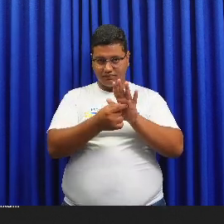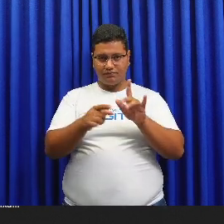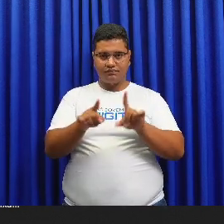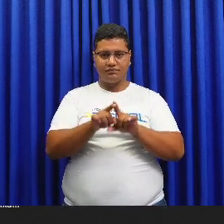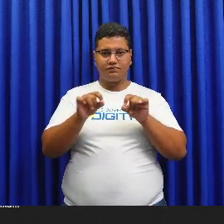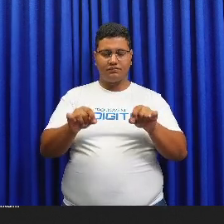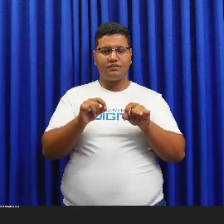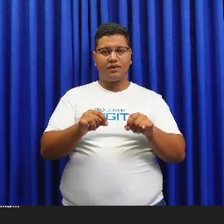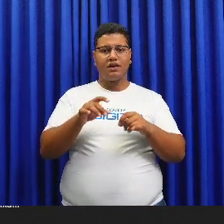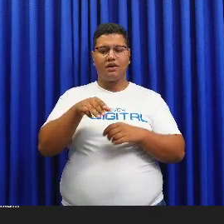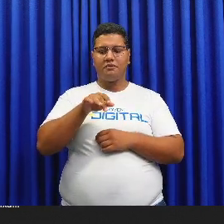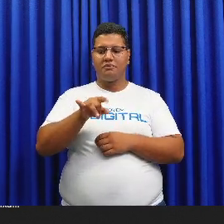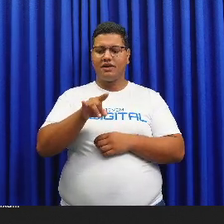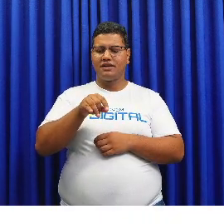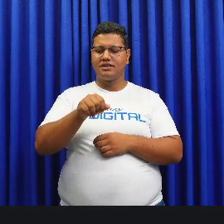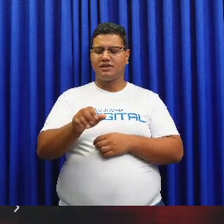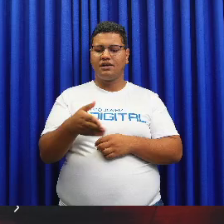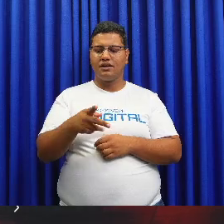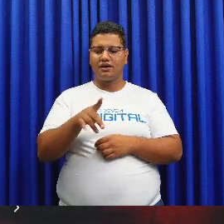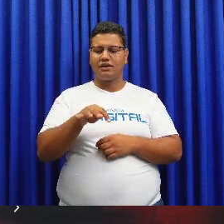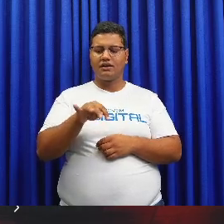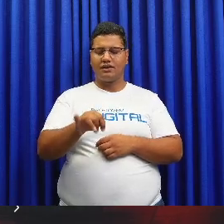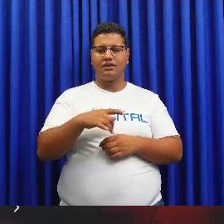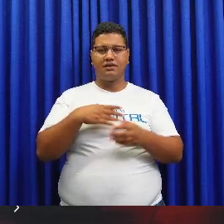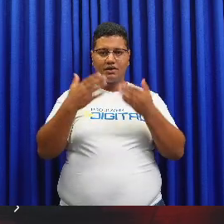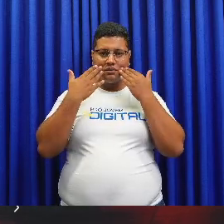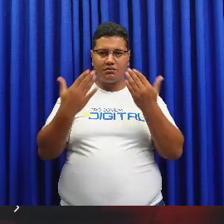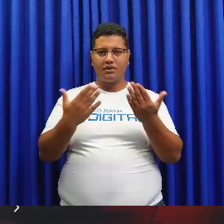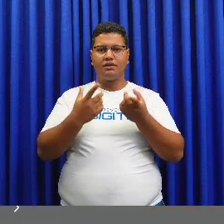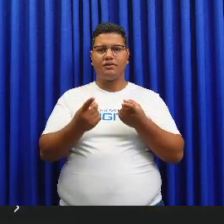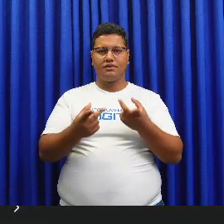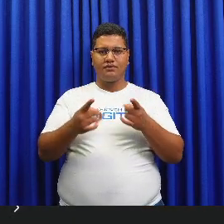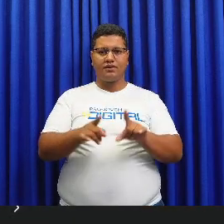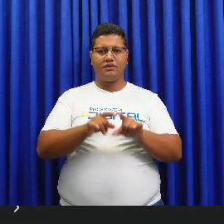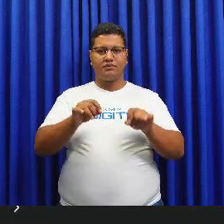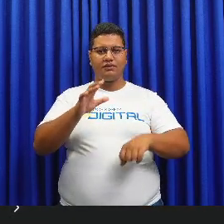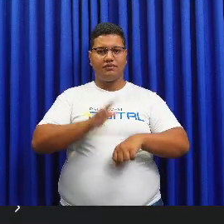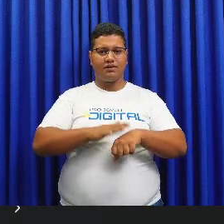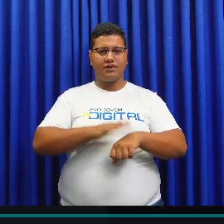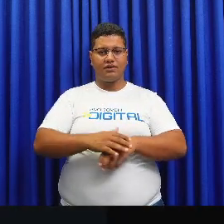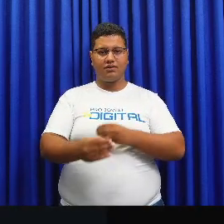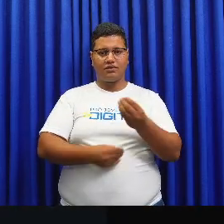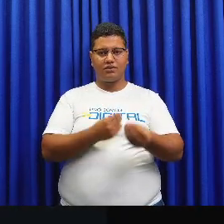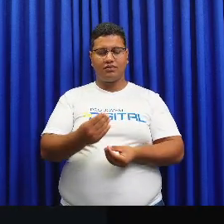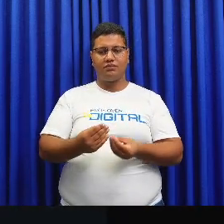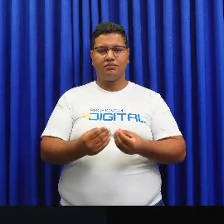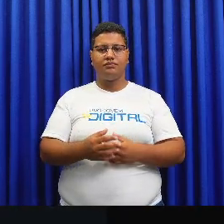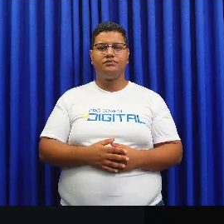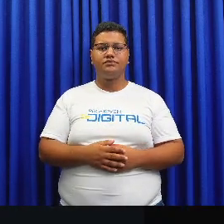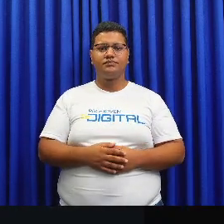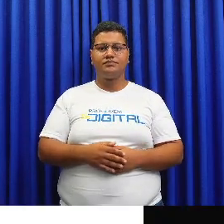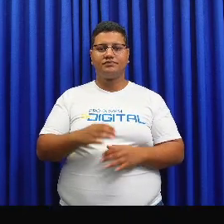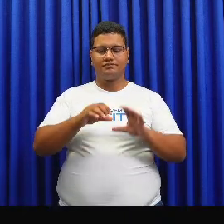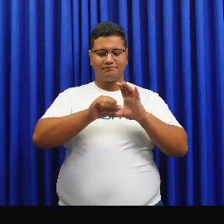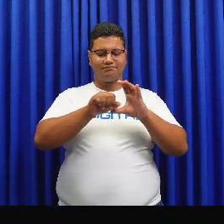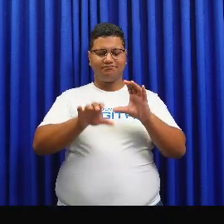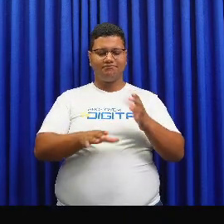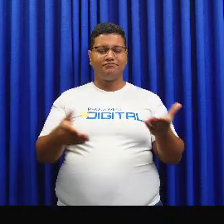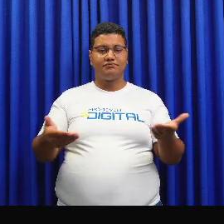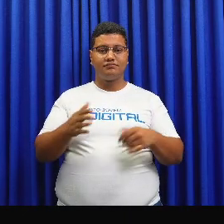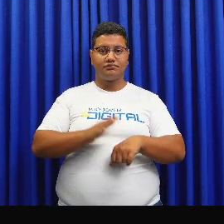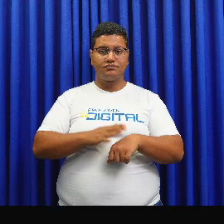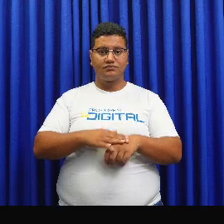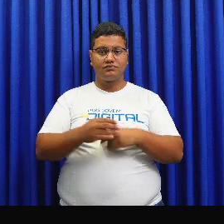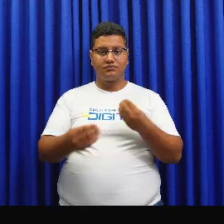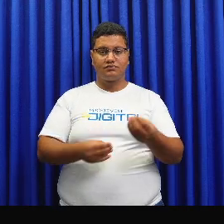E esse Media Kit aqui, galera, essa apresentação comercial, ela foi feita... Ela tá aqui no Canva, mas ela foi